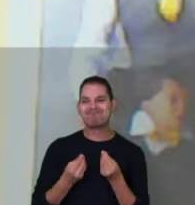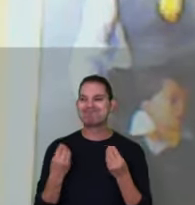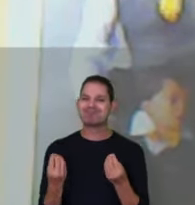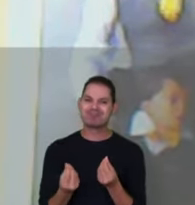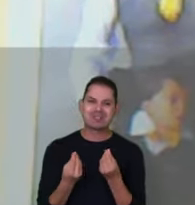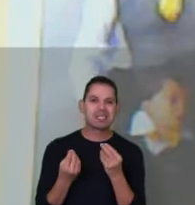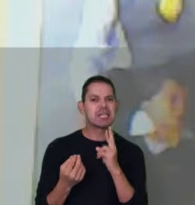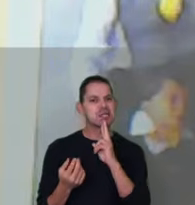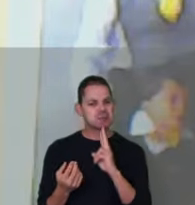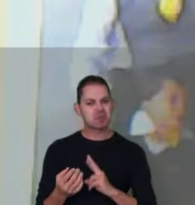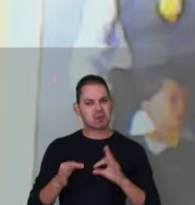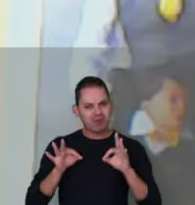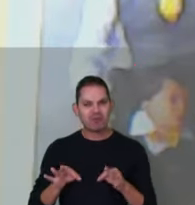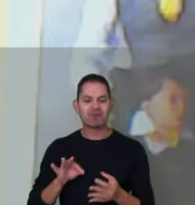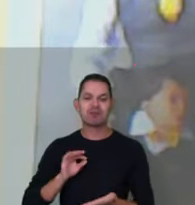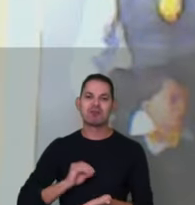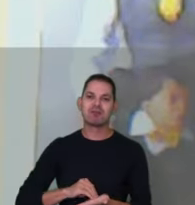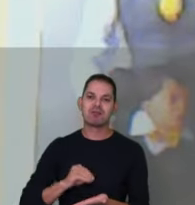Não tem como